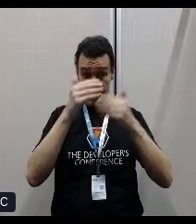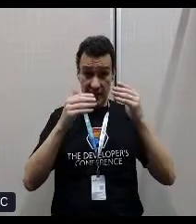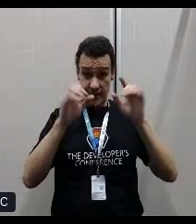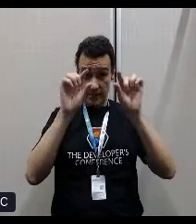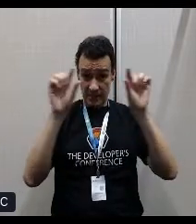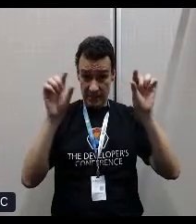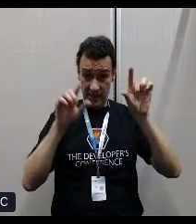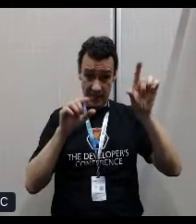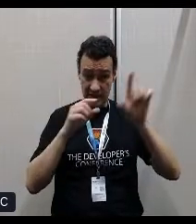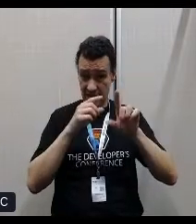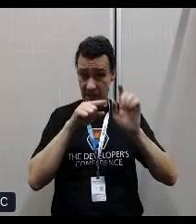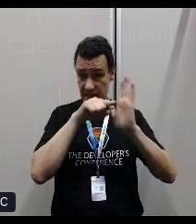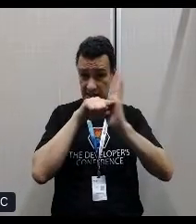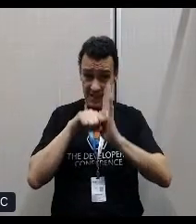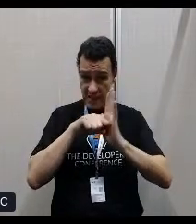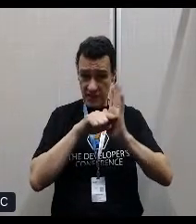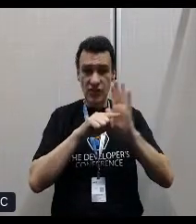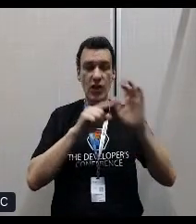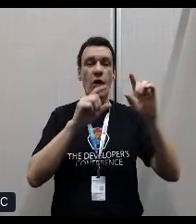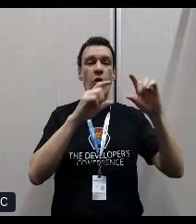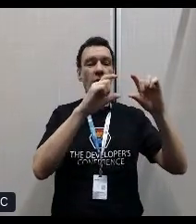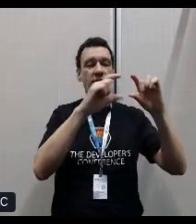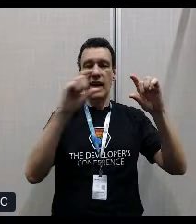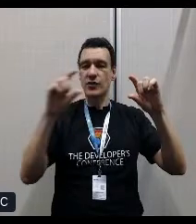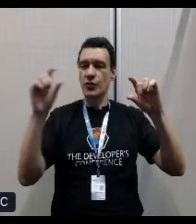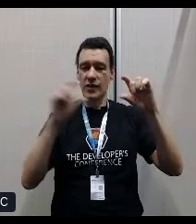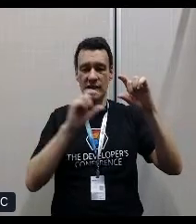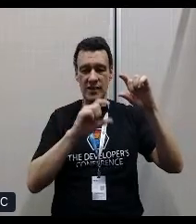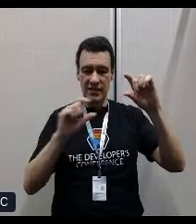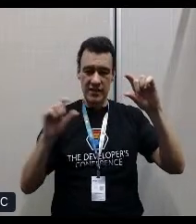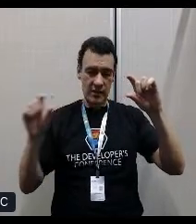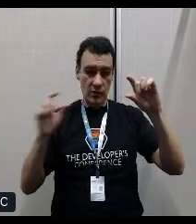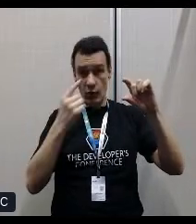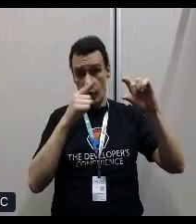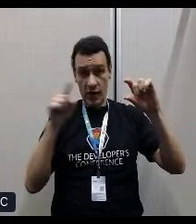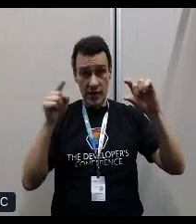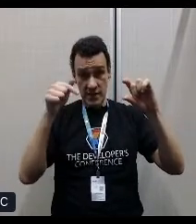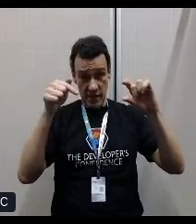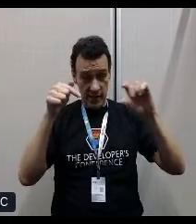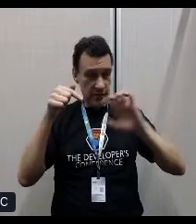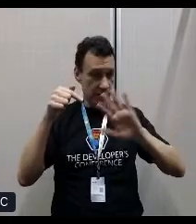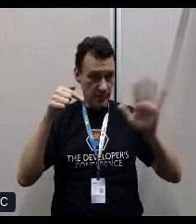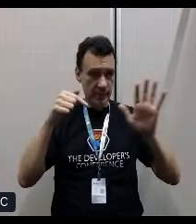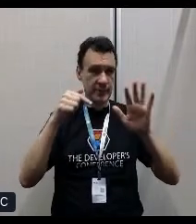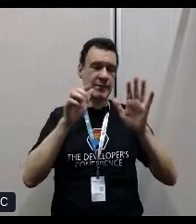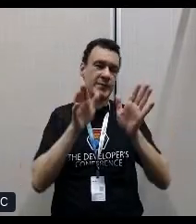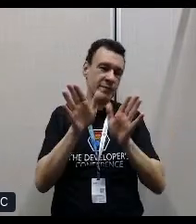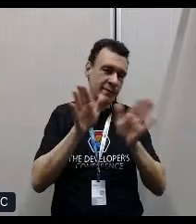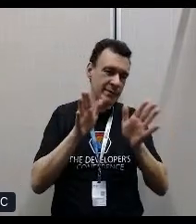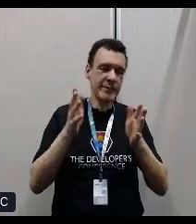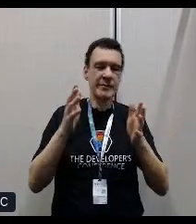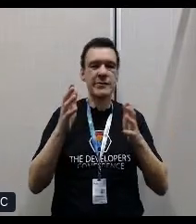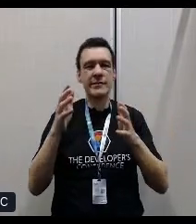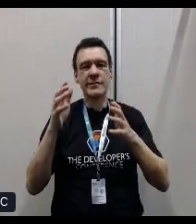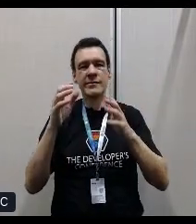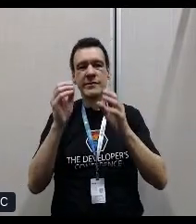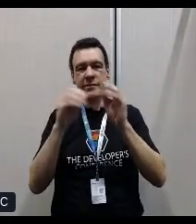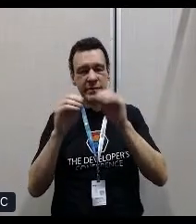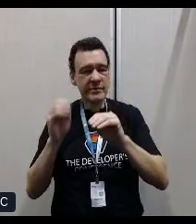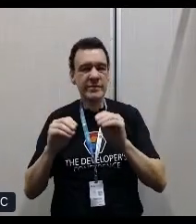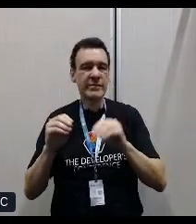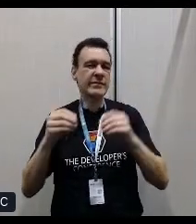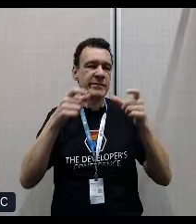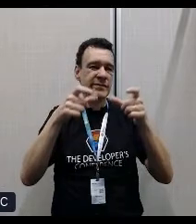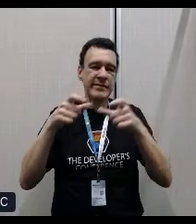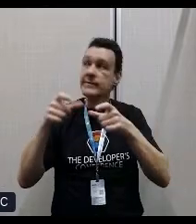que vão divididos de 1 ao 7, com alguns títulos de acessibilidade em toda parte, né? Então, ele tem que incluir acessibilidade em seu planejamento